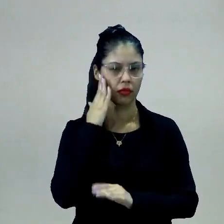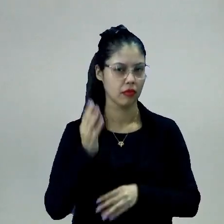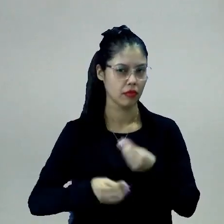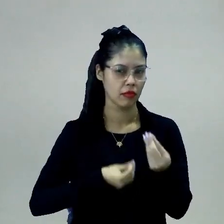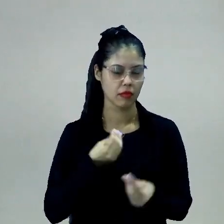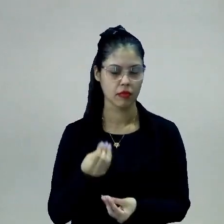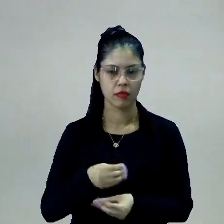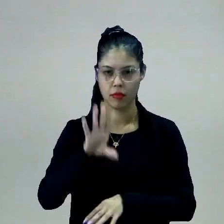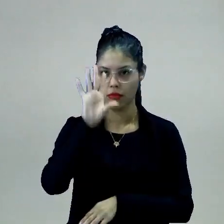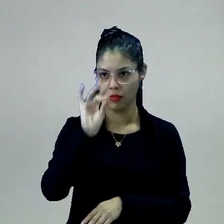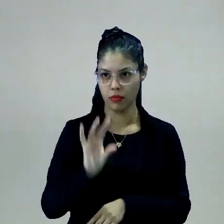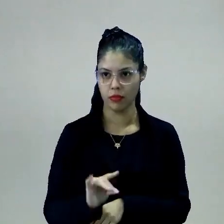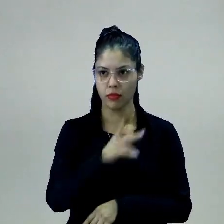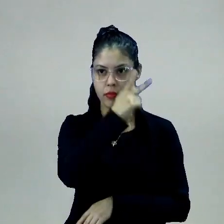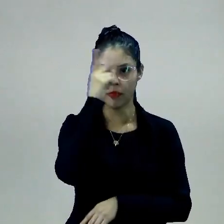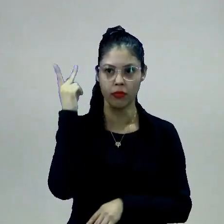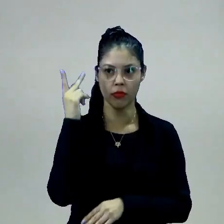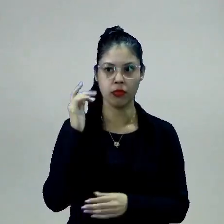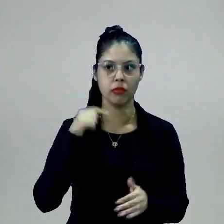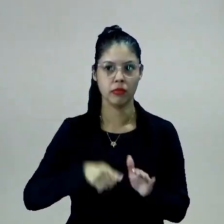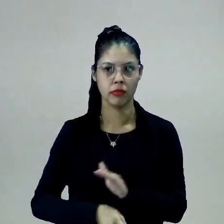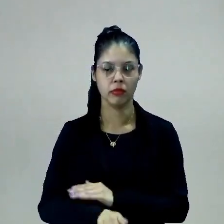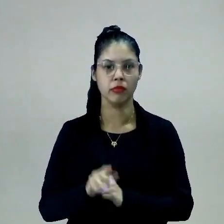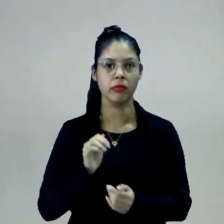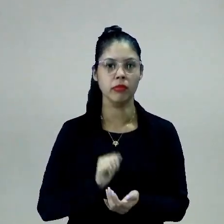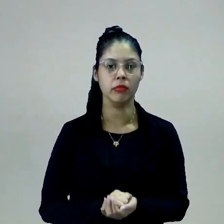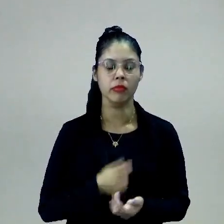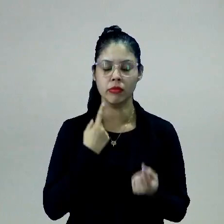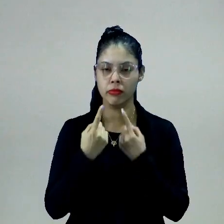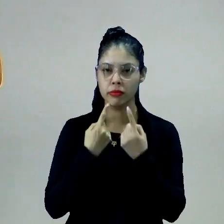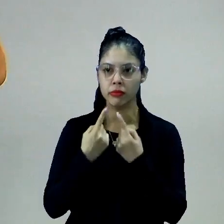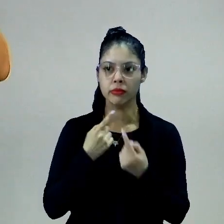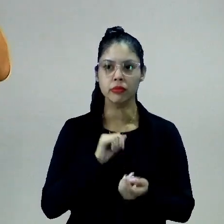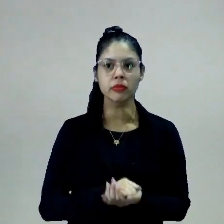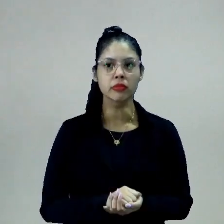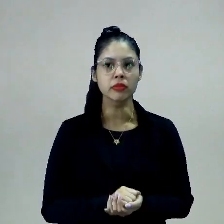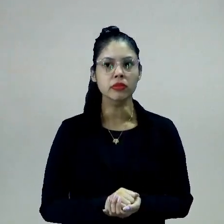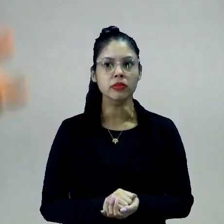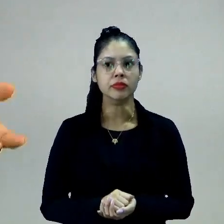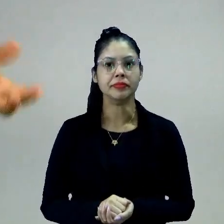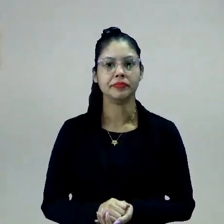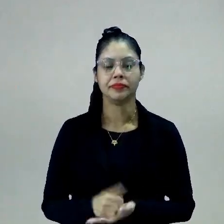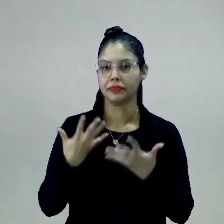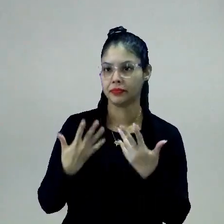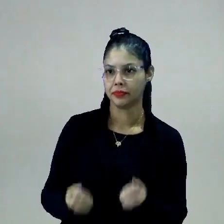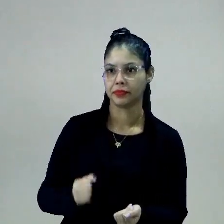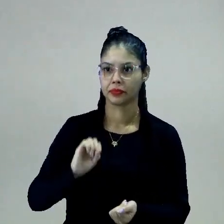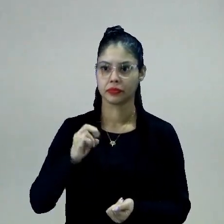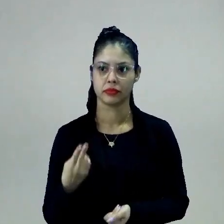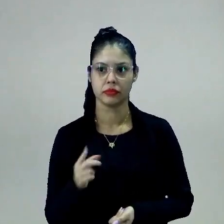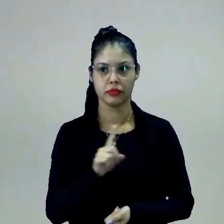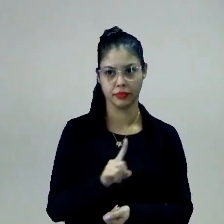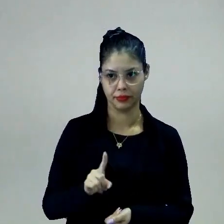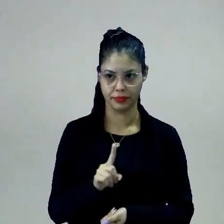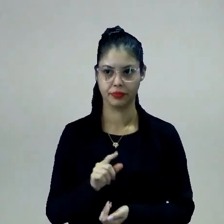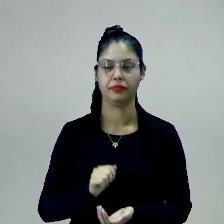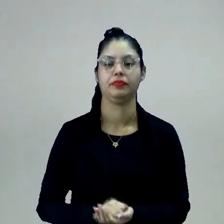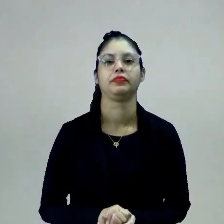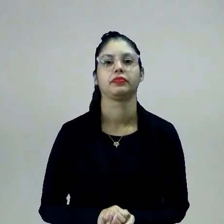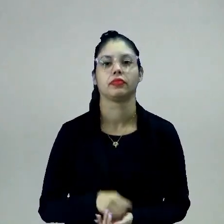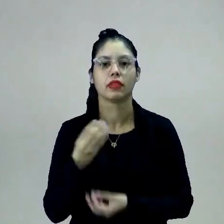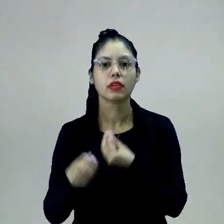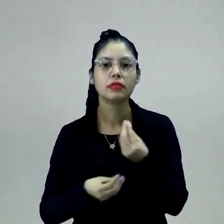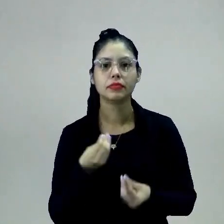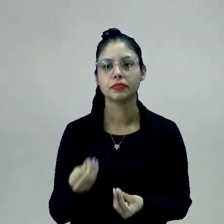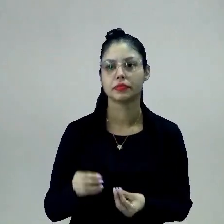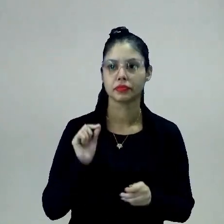se posicionam, né, as pessoas dentro do discurso, né, sendo elas a favor ou sendo elas contra,